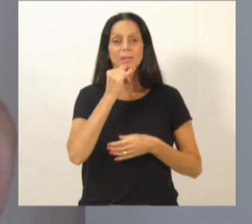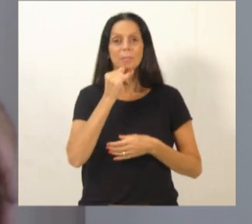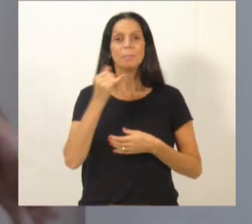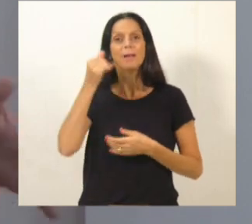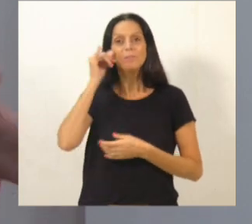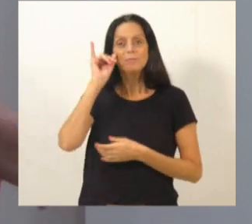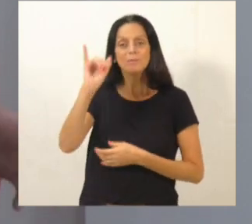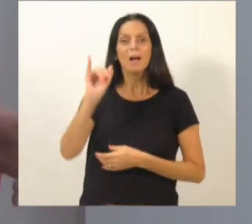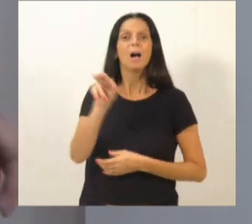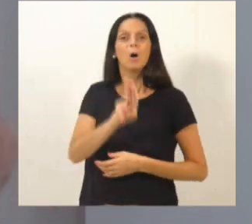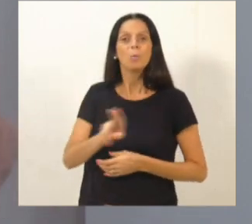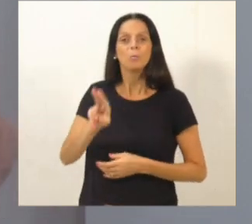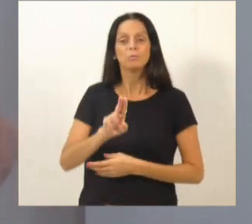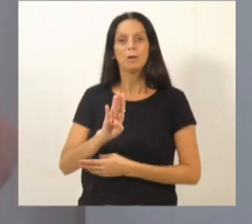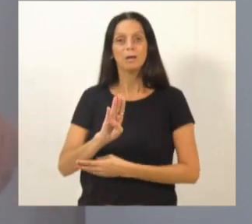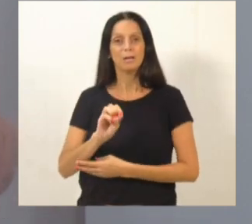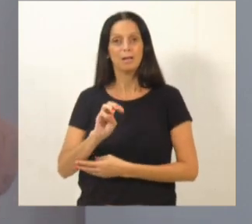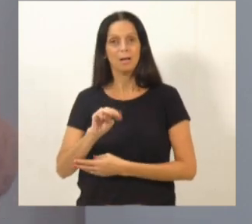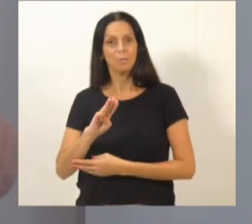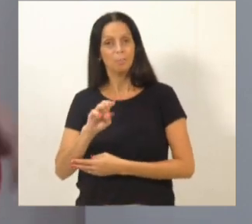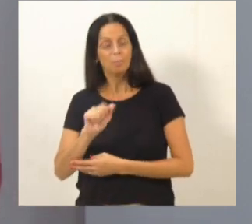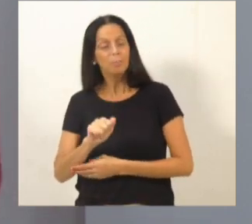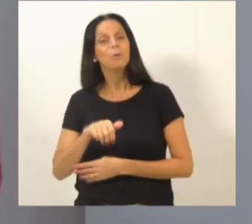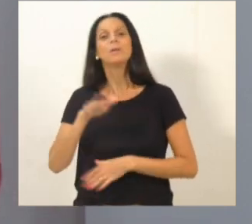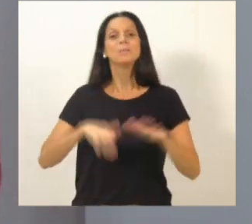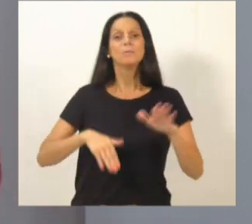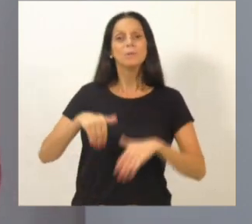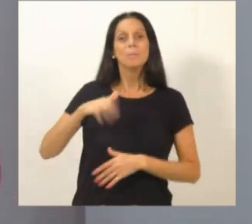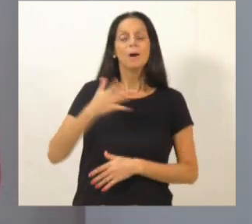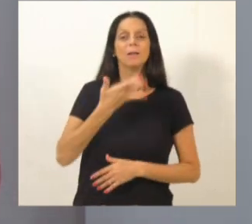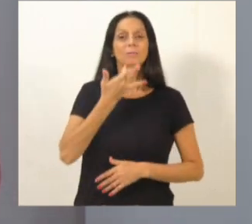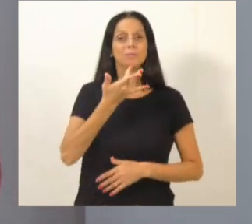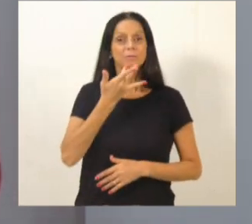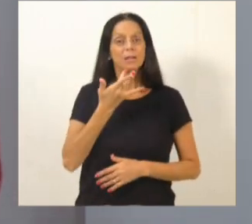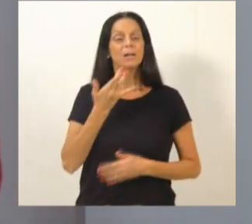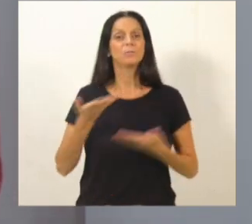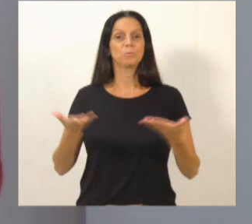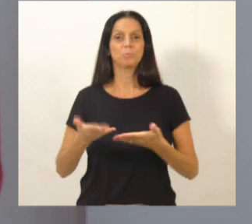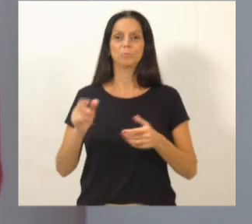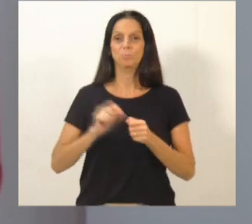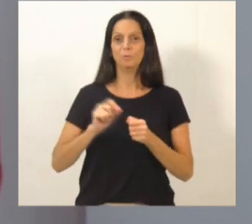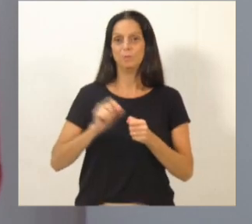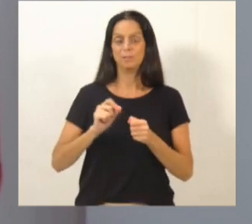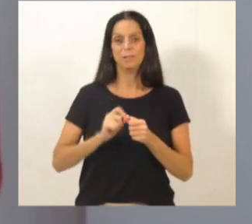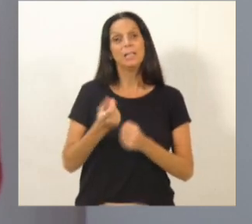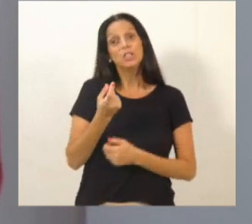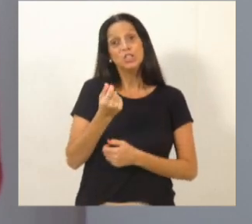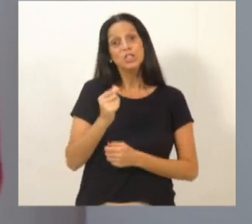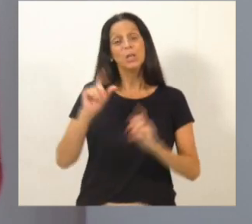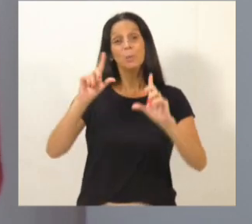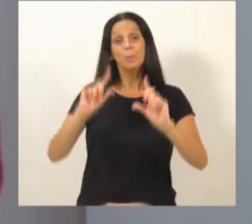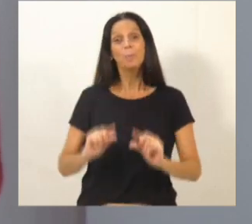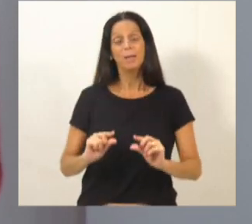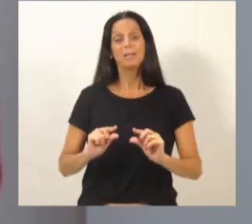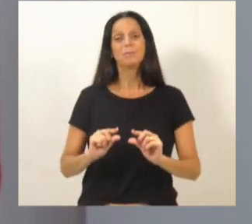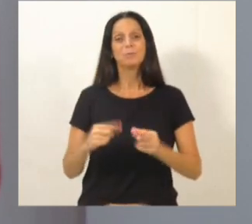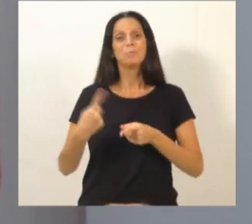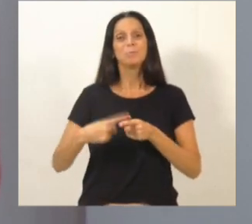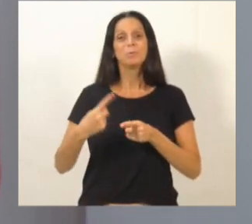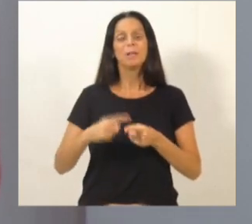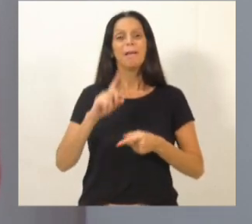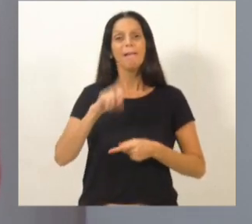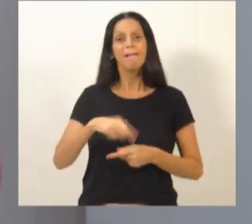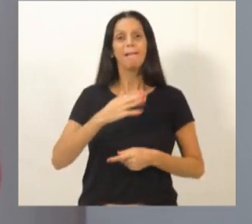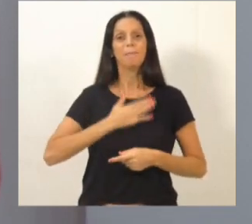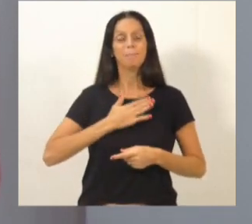é talvez a melhor solução mais prática que existe hoje e de muito menor custo para o morador, porque essa obrigação é interna, é da